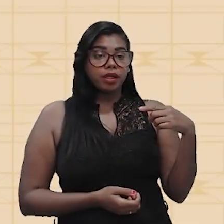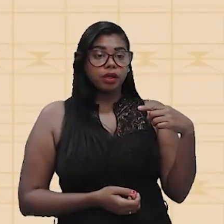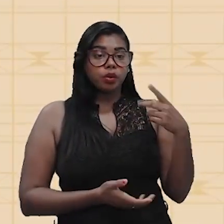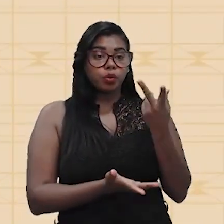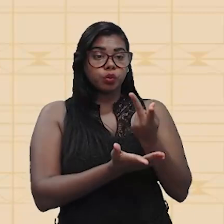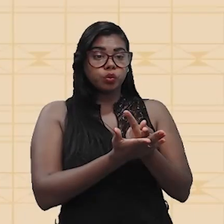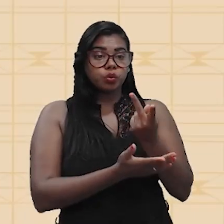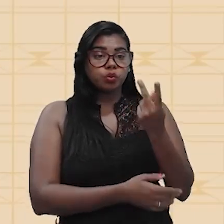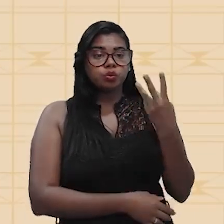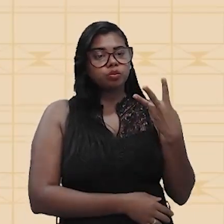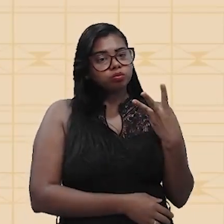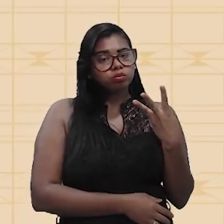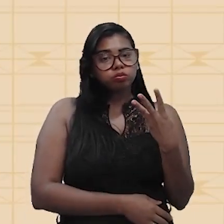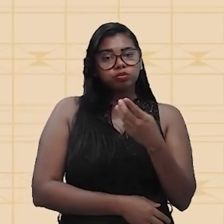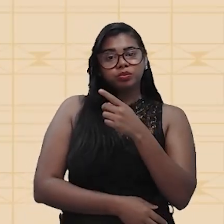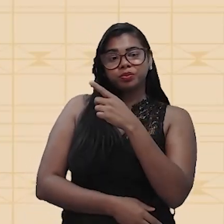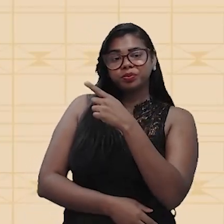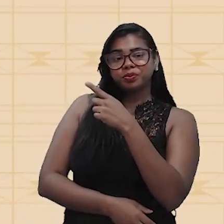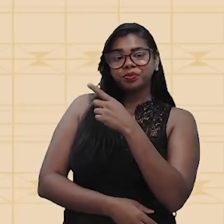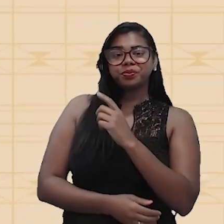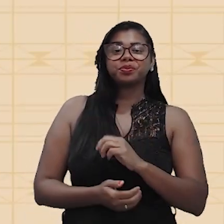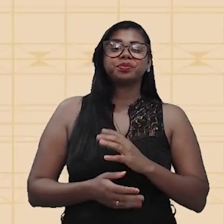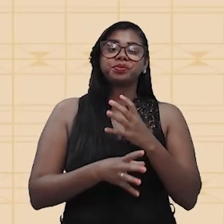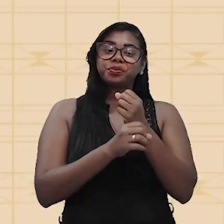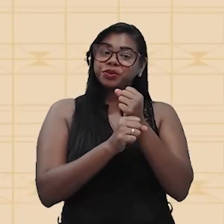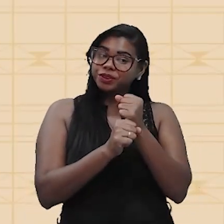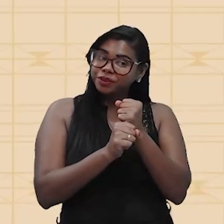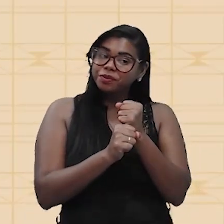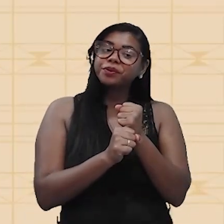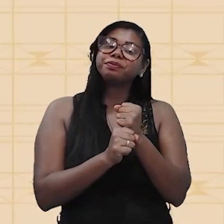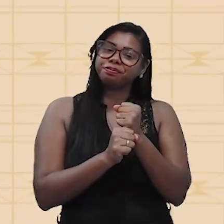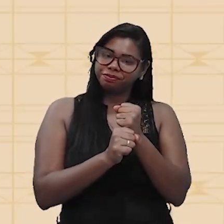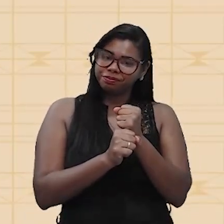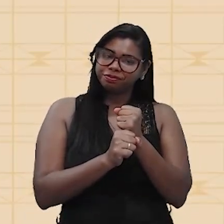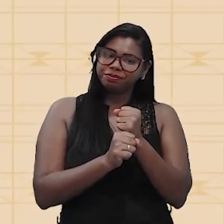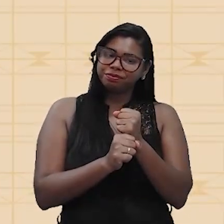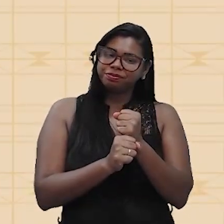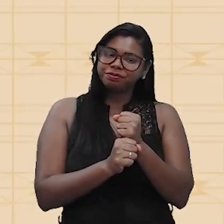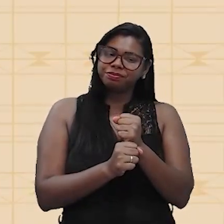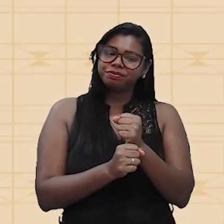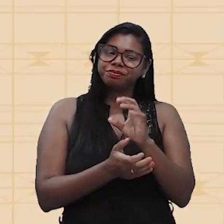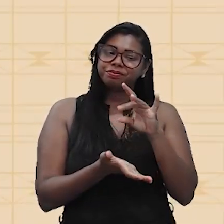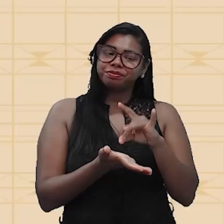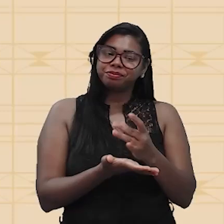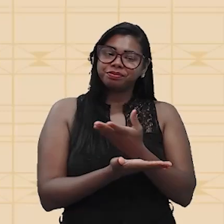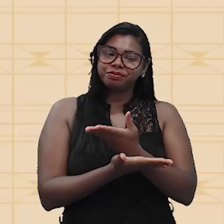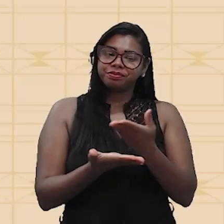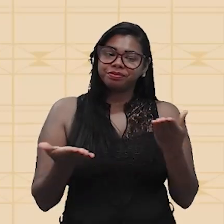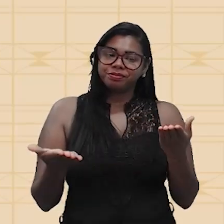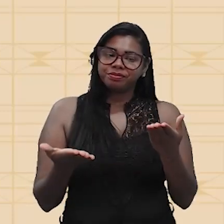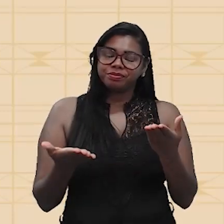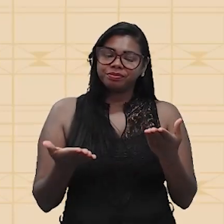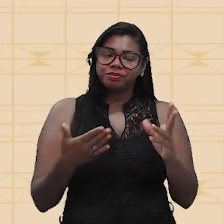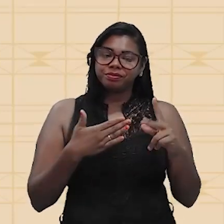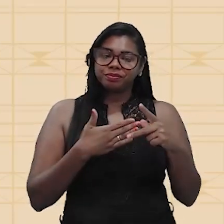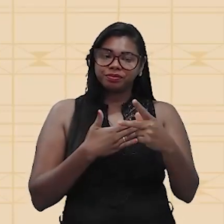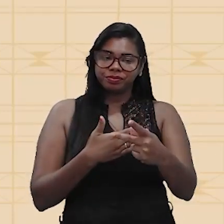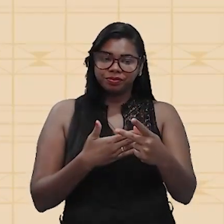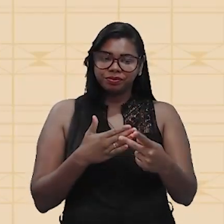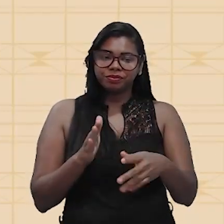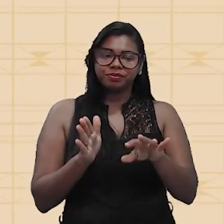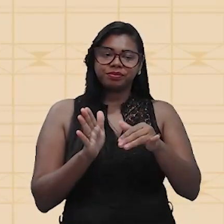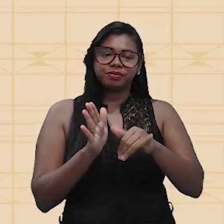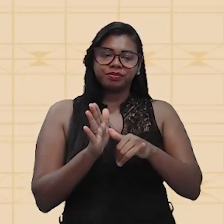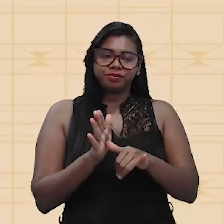que foi que ele fez? Ele somou. Faz sentido para você? Então, na associação em série de geradores, nós vamos somar